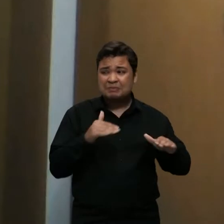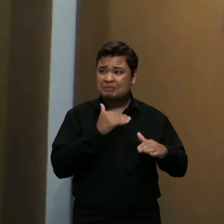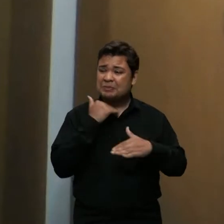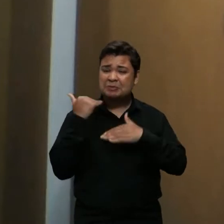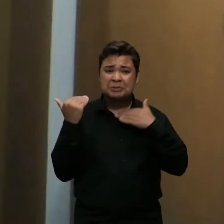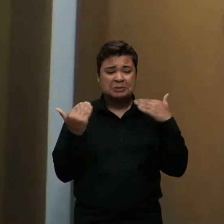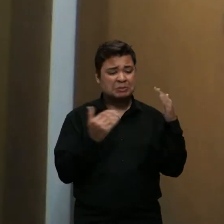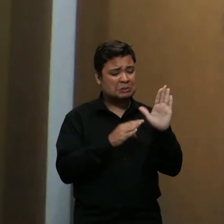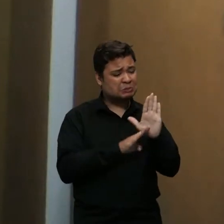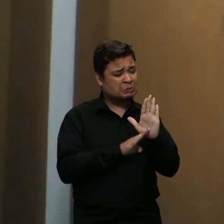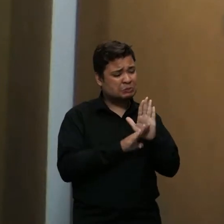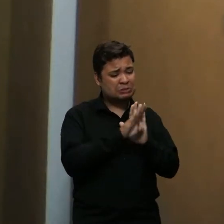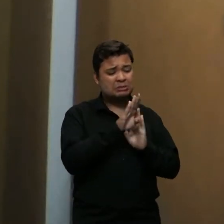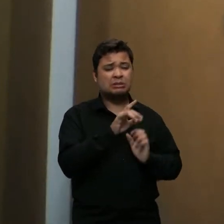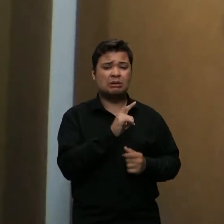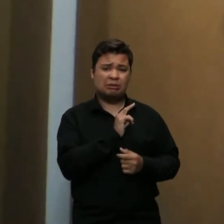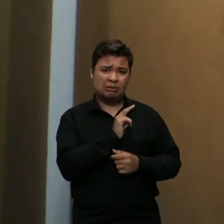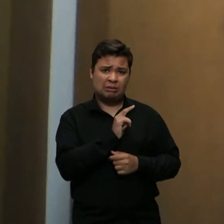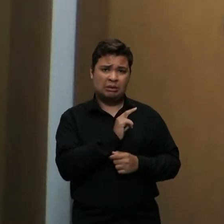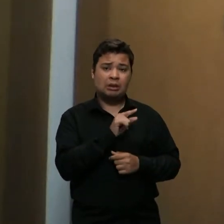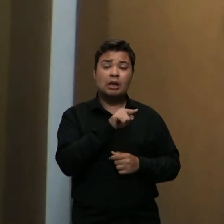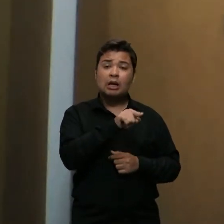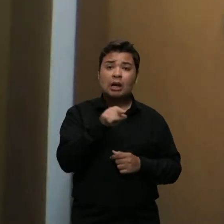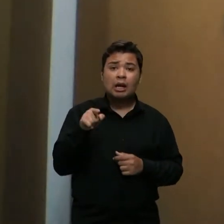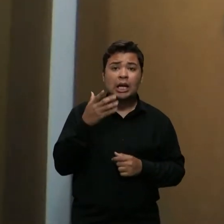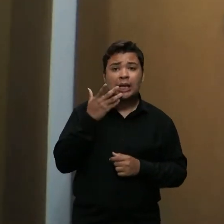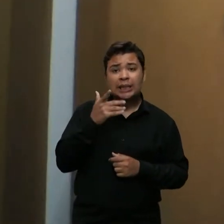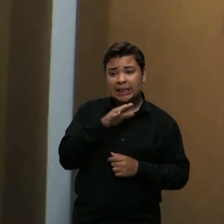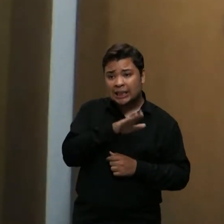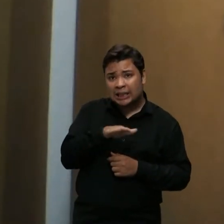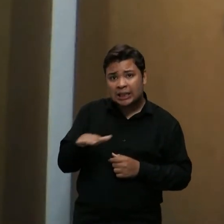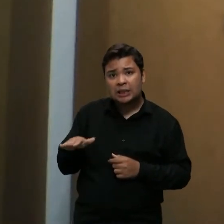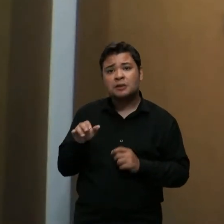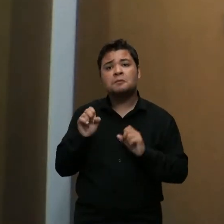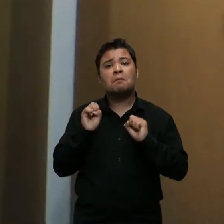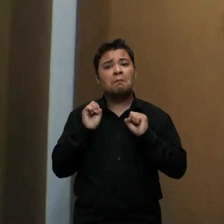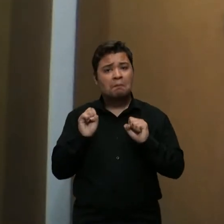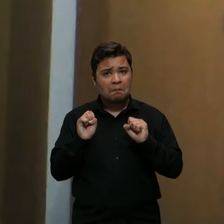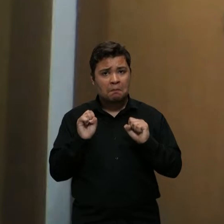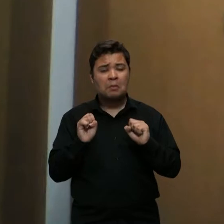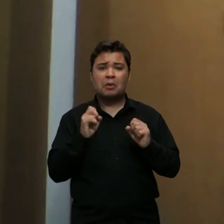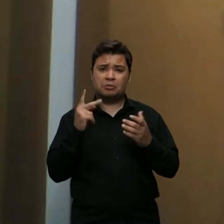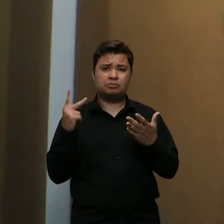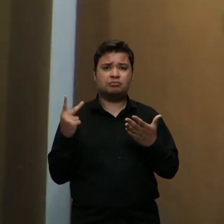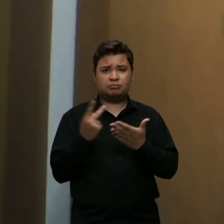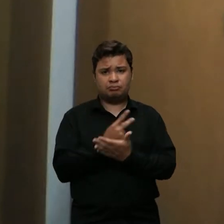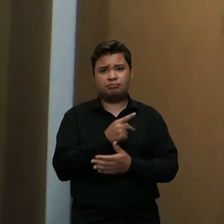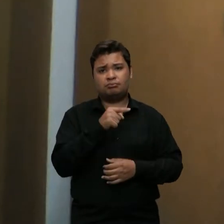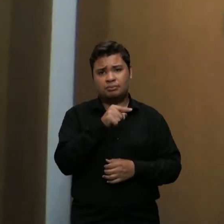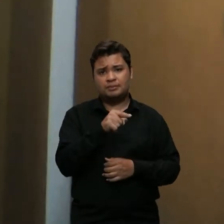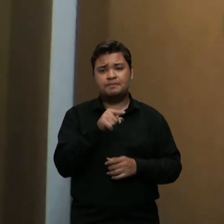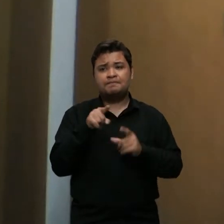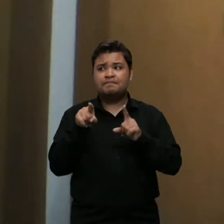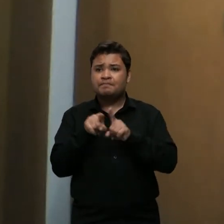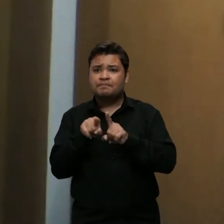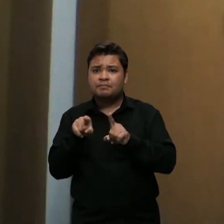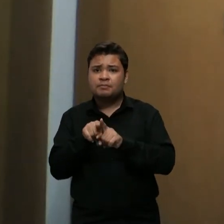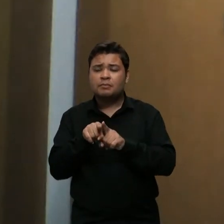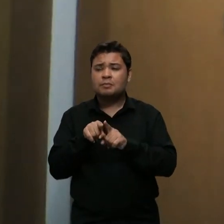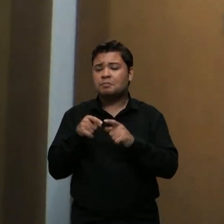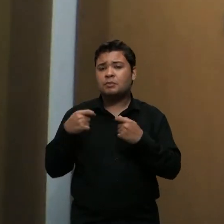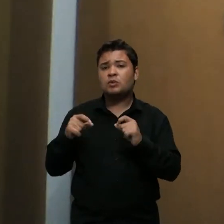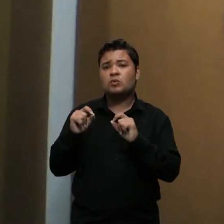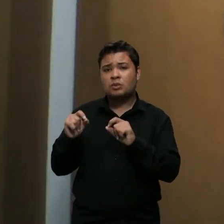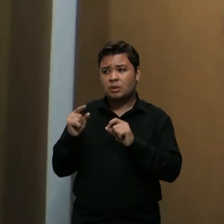Então, essas crianças, elas podem, então, chegar a esse nível, a necessidade de ter mais